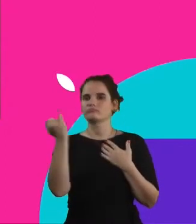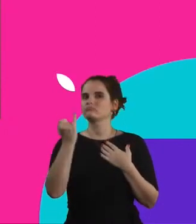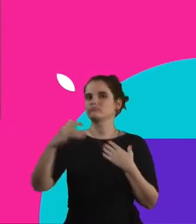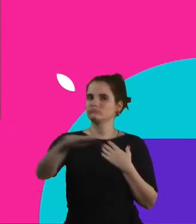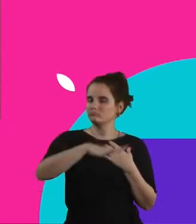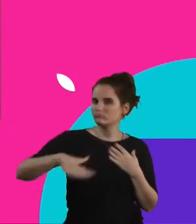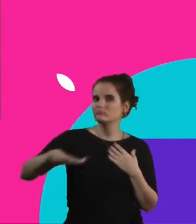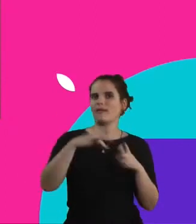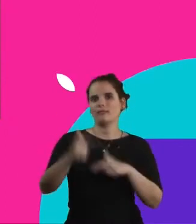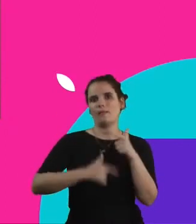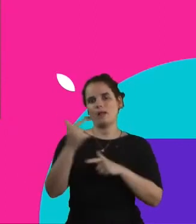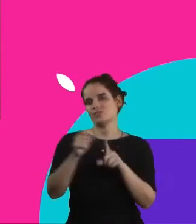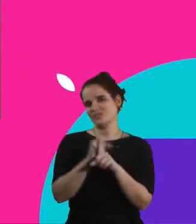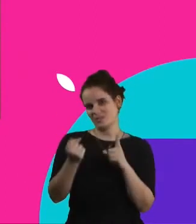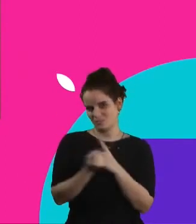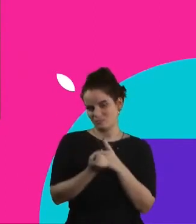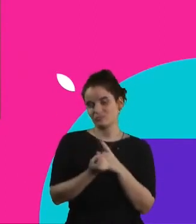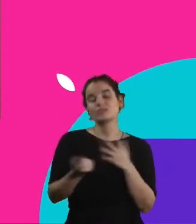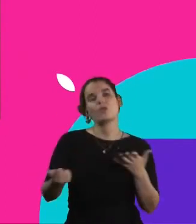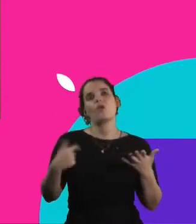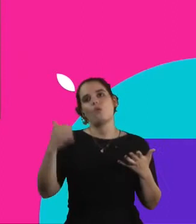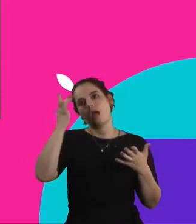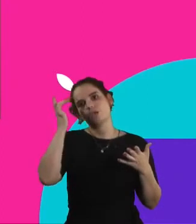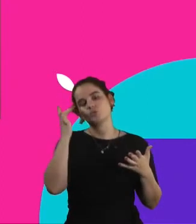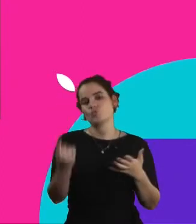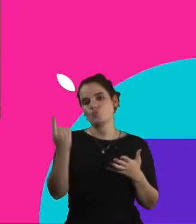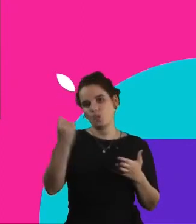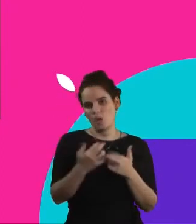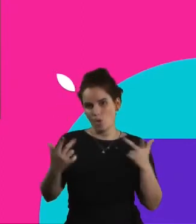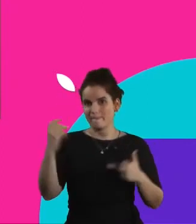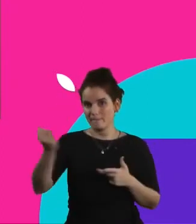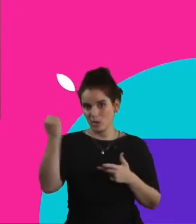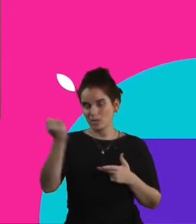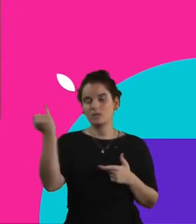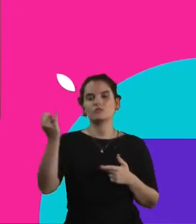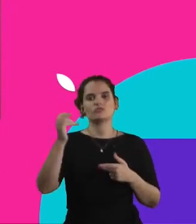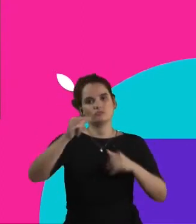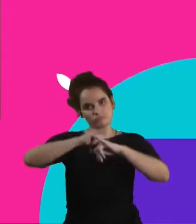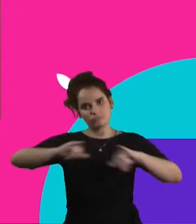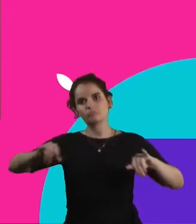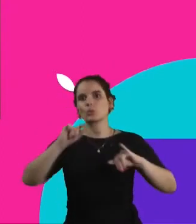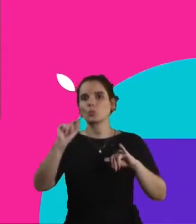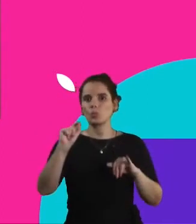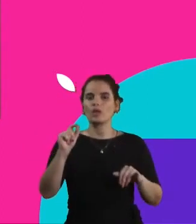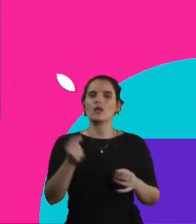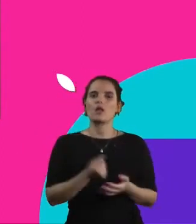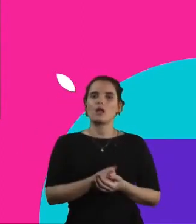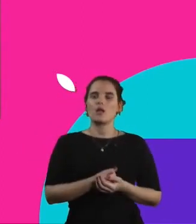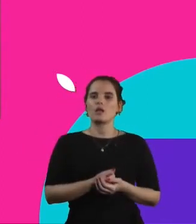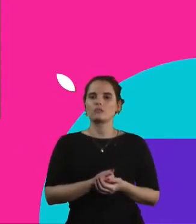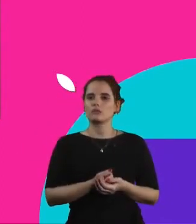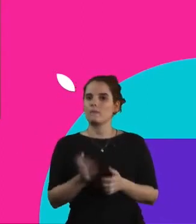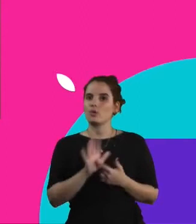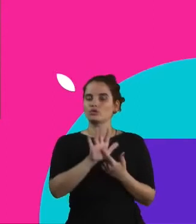social. Acho que um ponto que a gente precisa levar em consideração, que destaca de uma